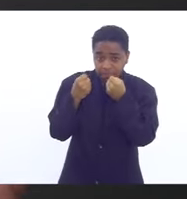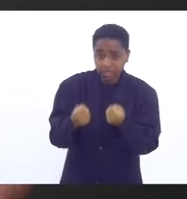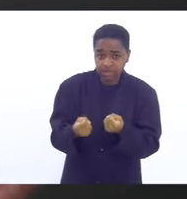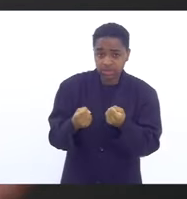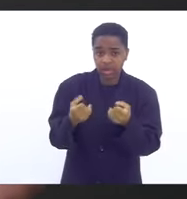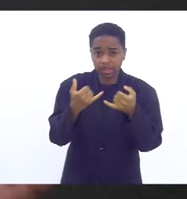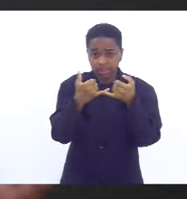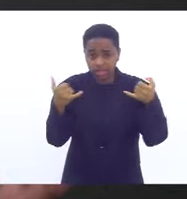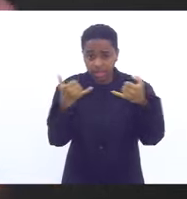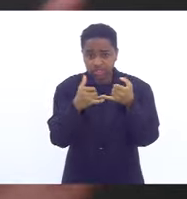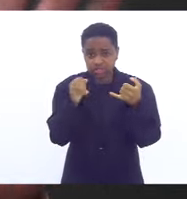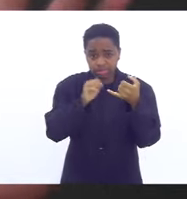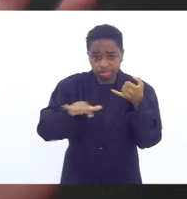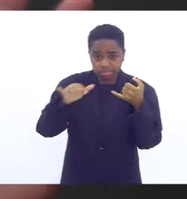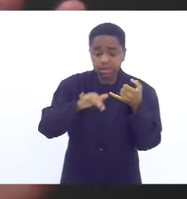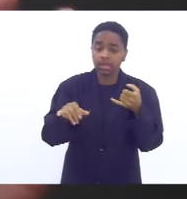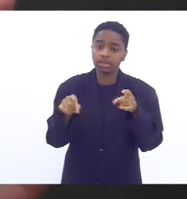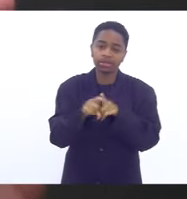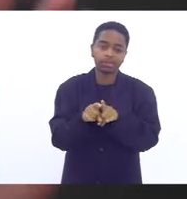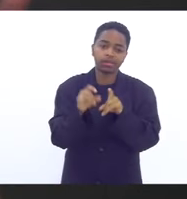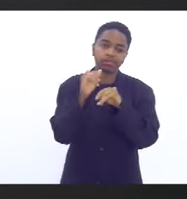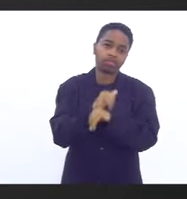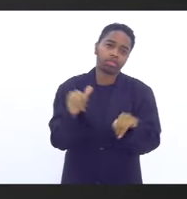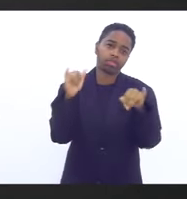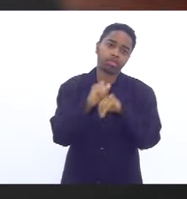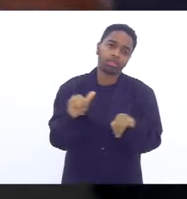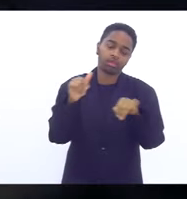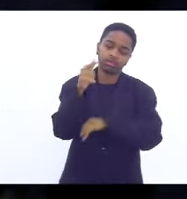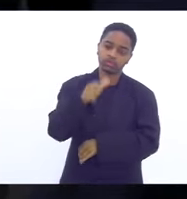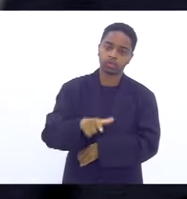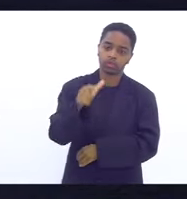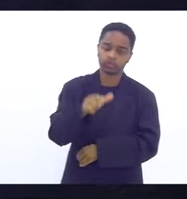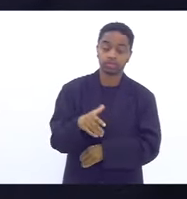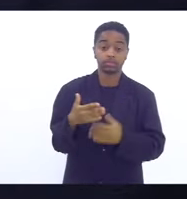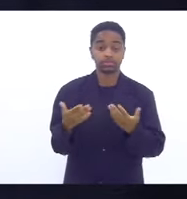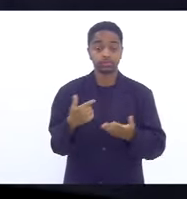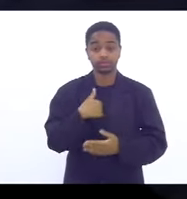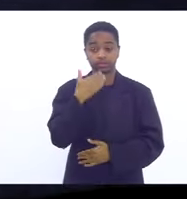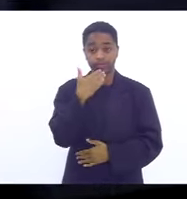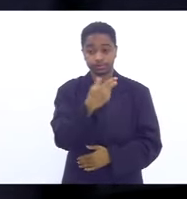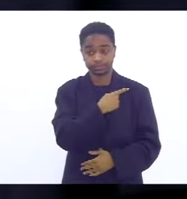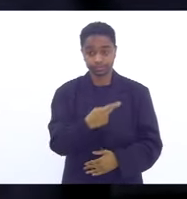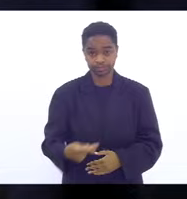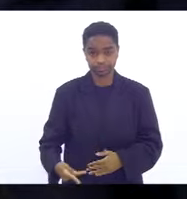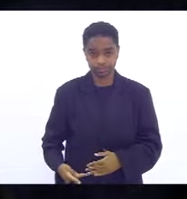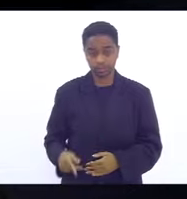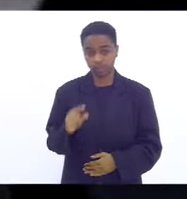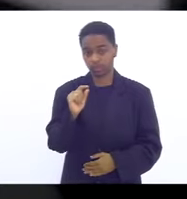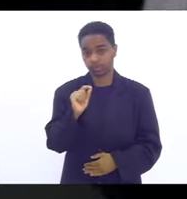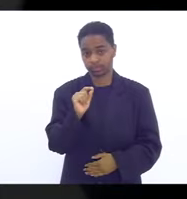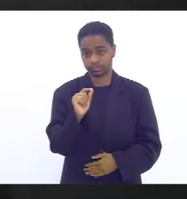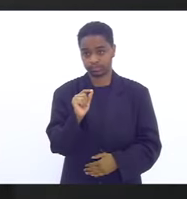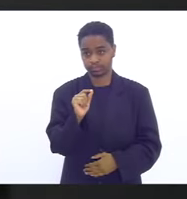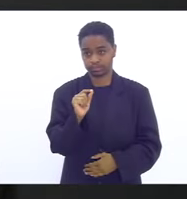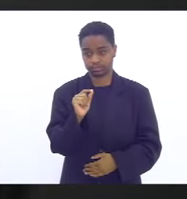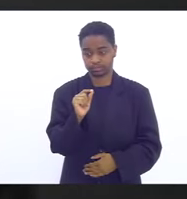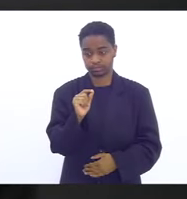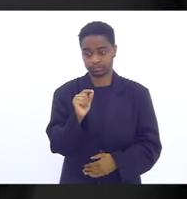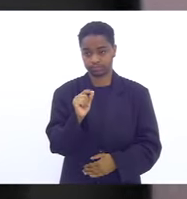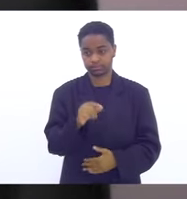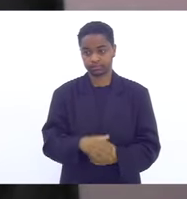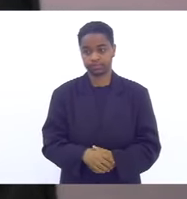também na Light. Então, o que eu quero pedir ao presidente Rodrigo,